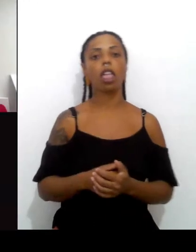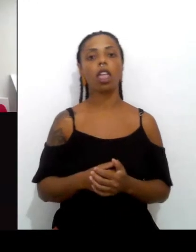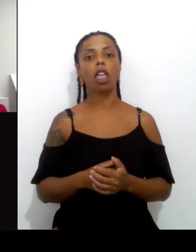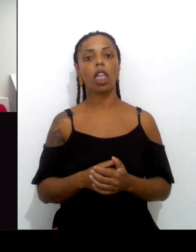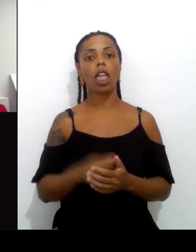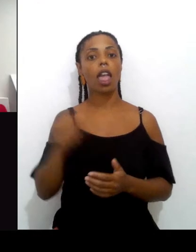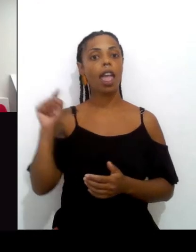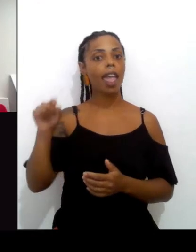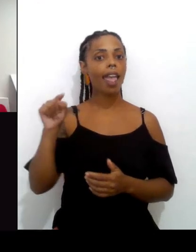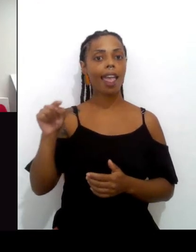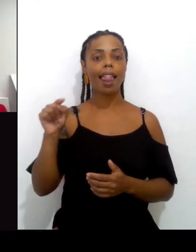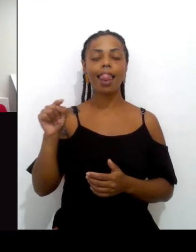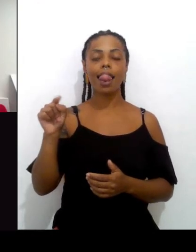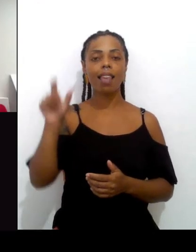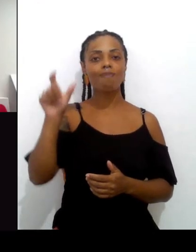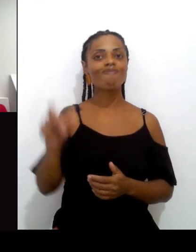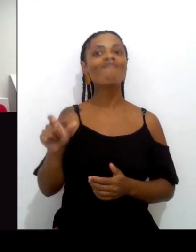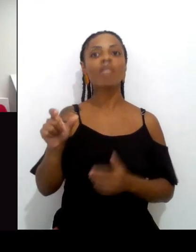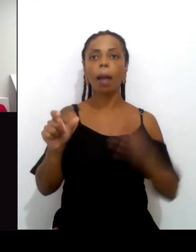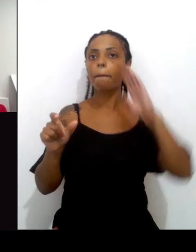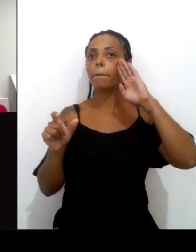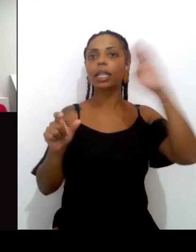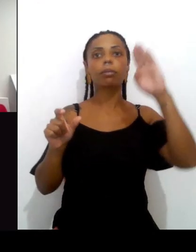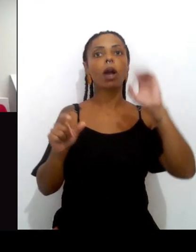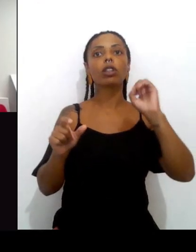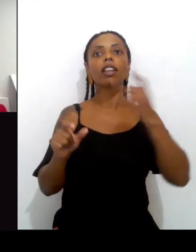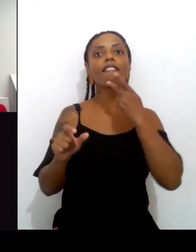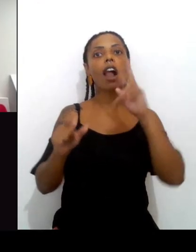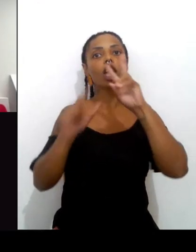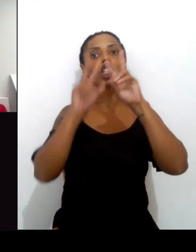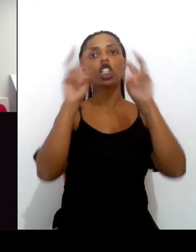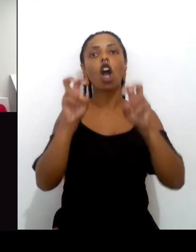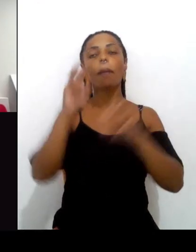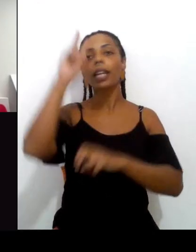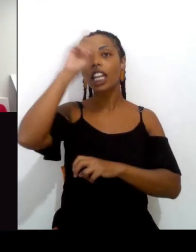ponto principal Quando pensamos em histórias